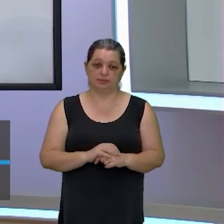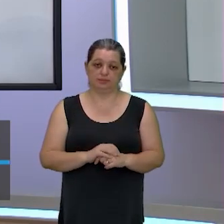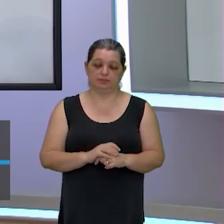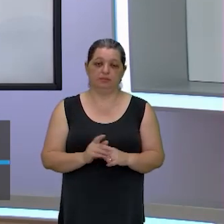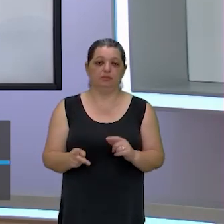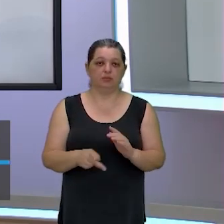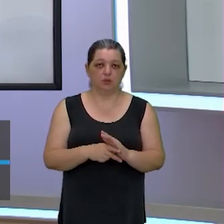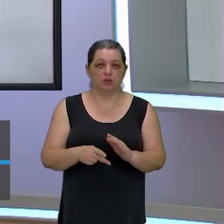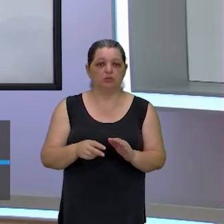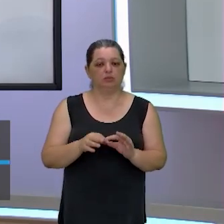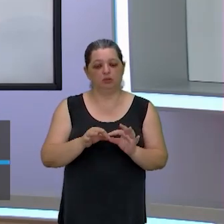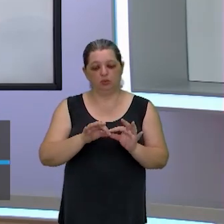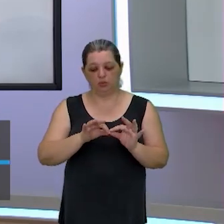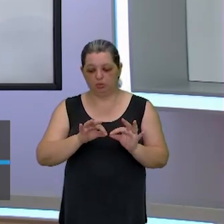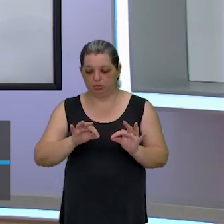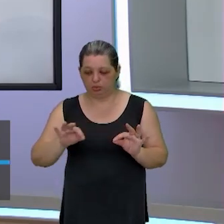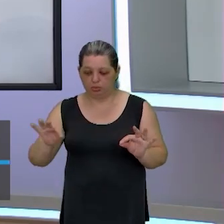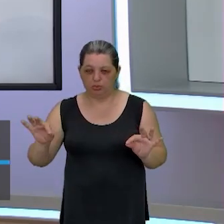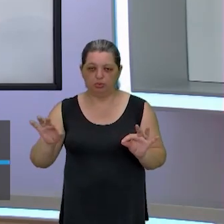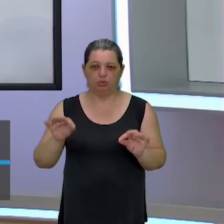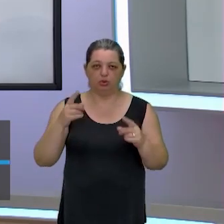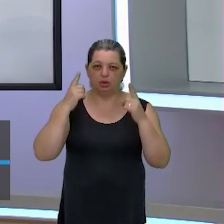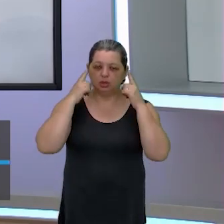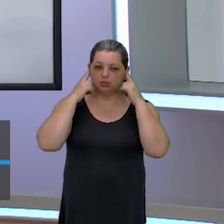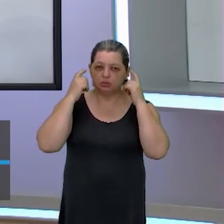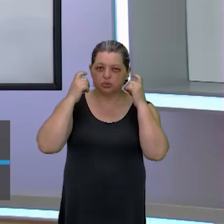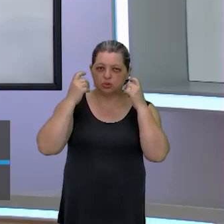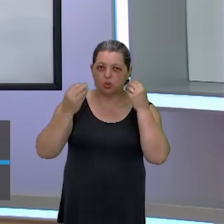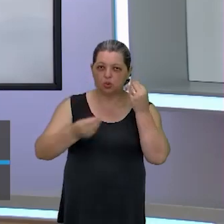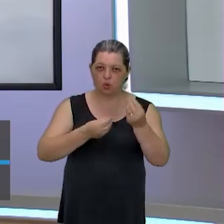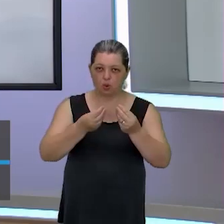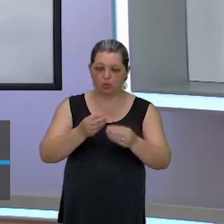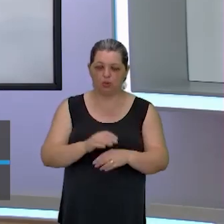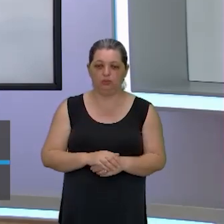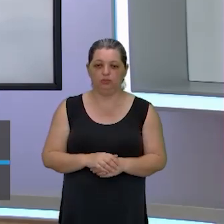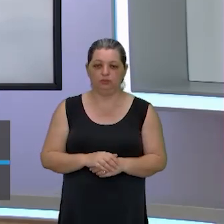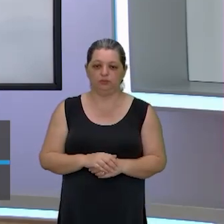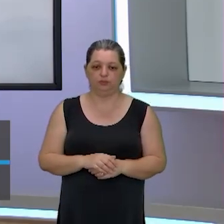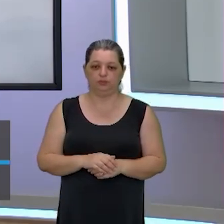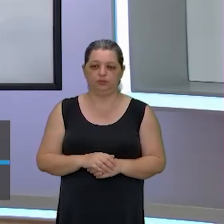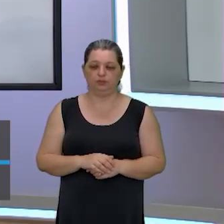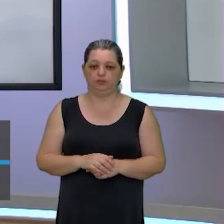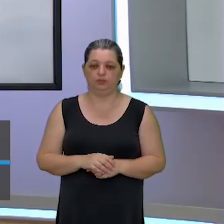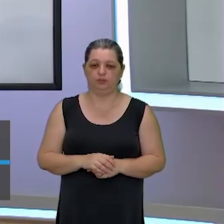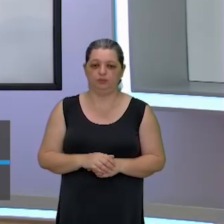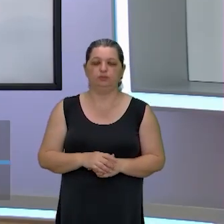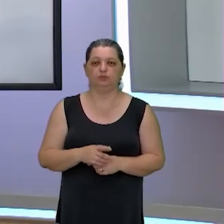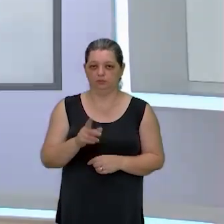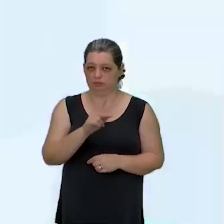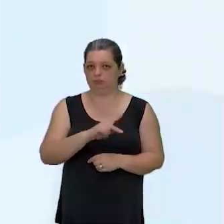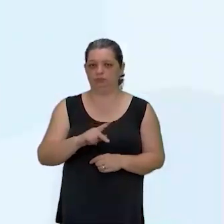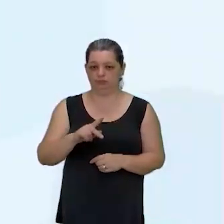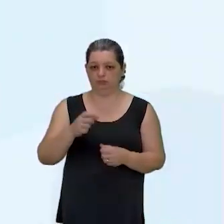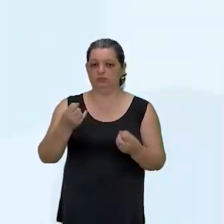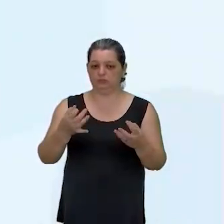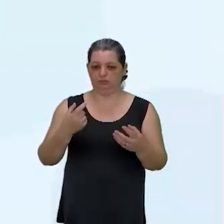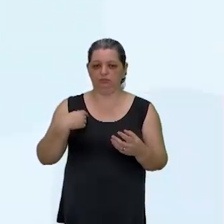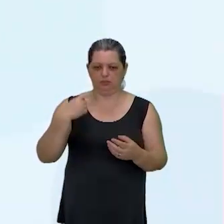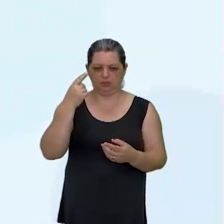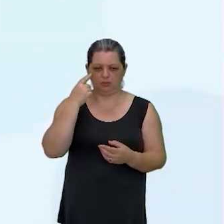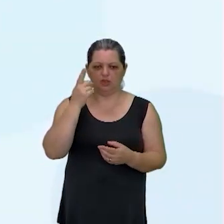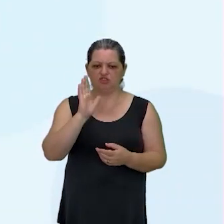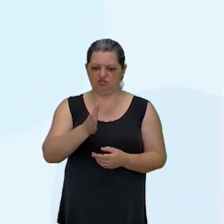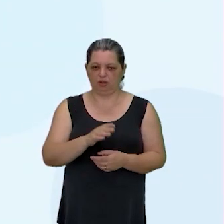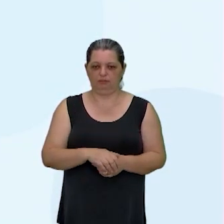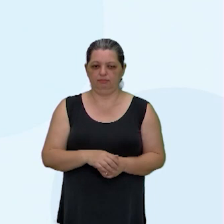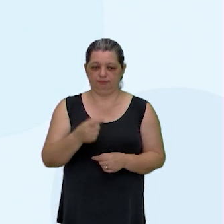amplitude certo então olhando para vocês aqui ó gostando Dilma comenta com você eu falei isso